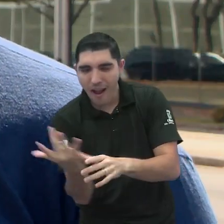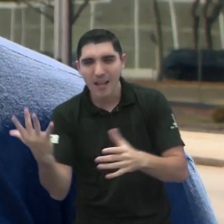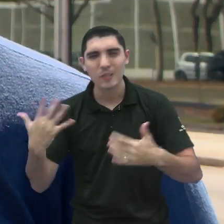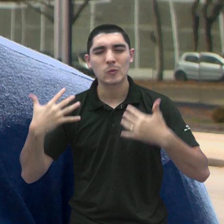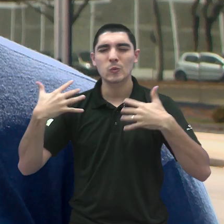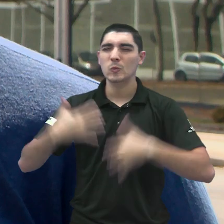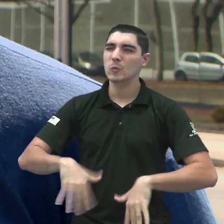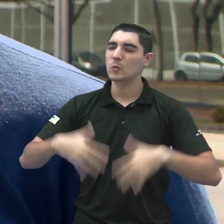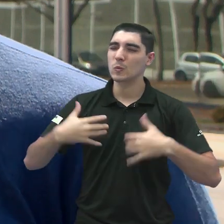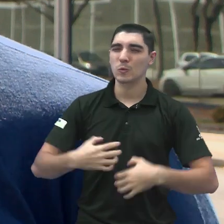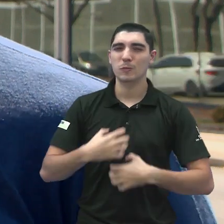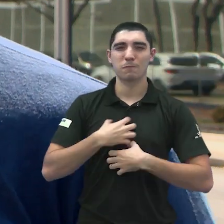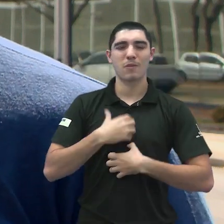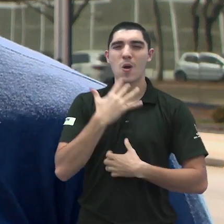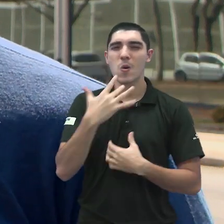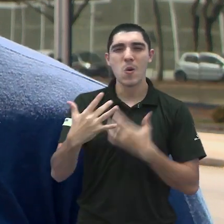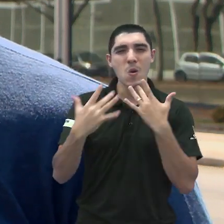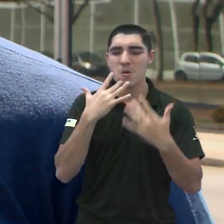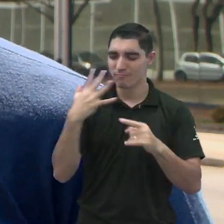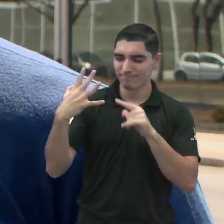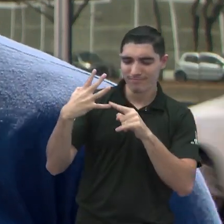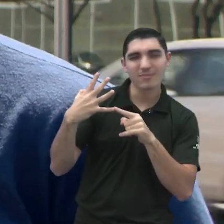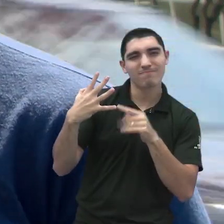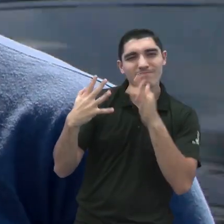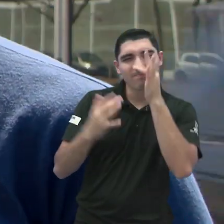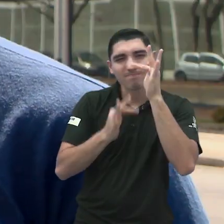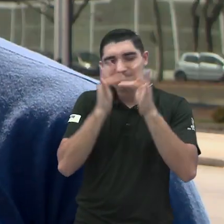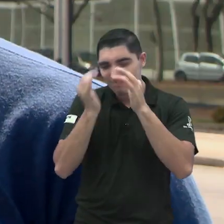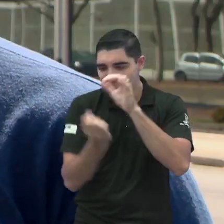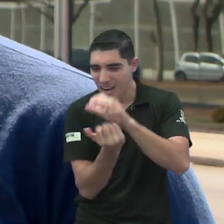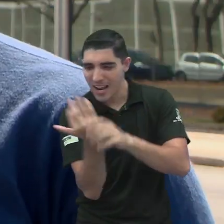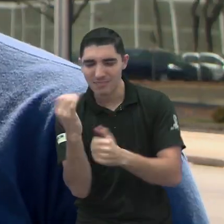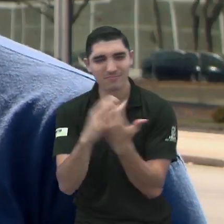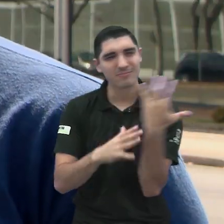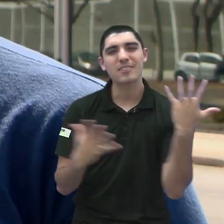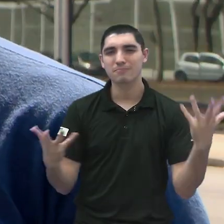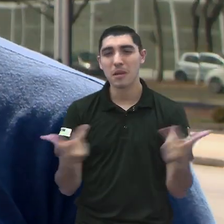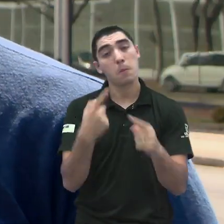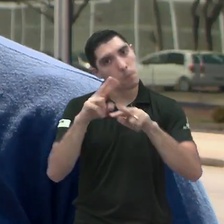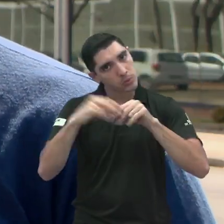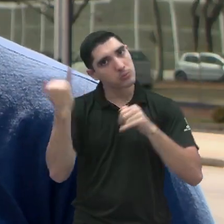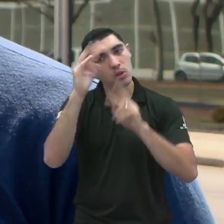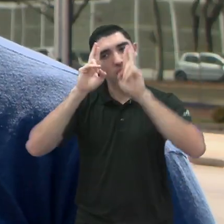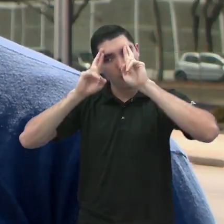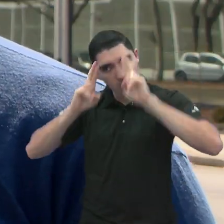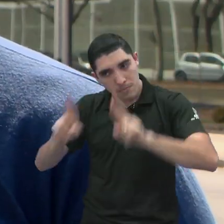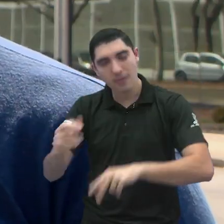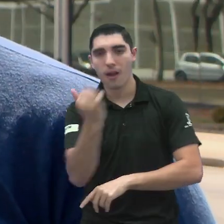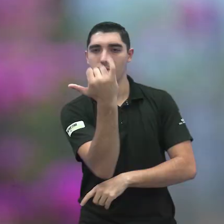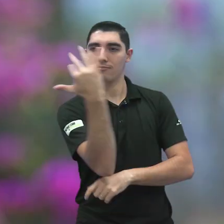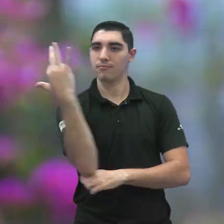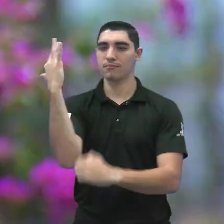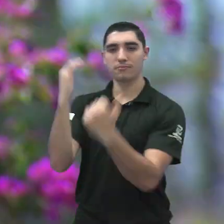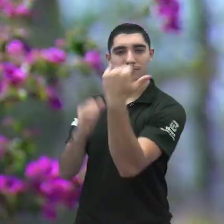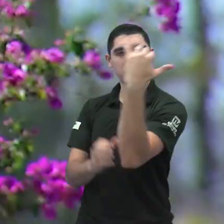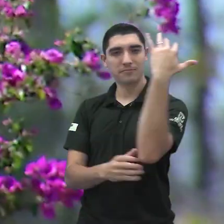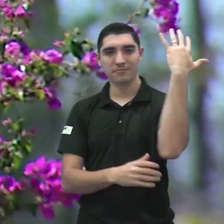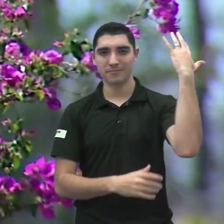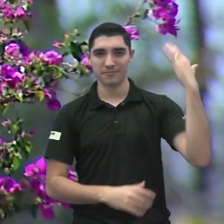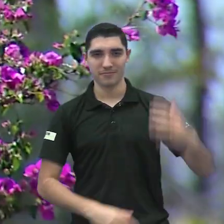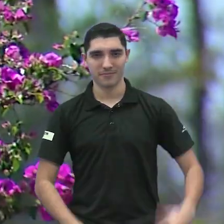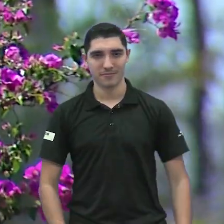acho que isso daí é para nós, né? É para a natureza, por isso que é importante o respeito da mãe natureza.